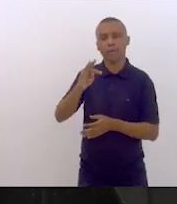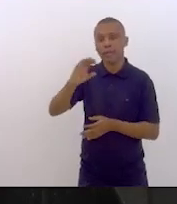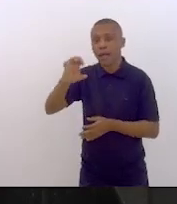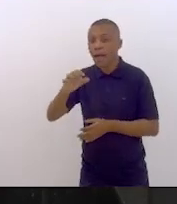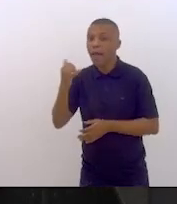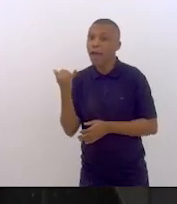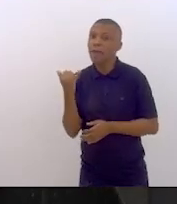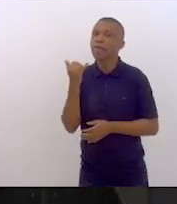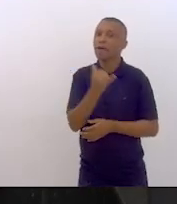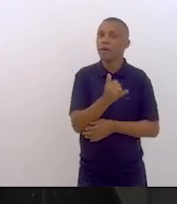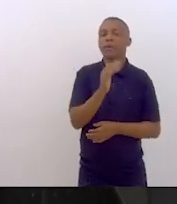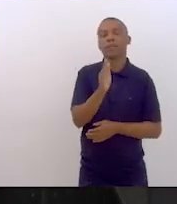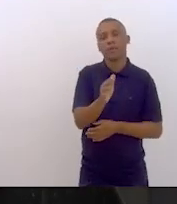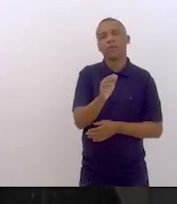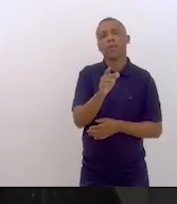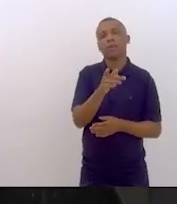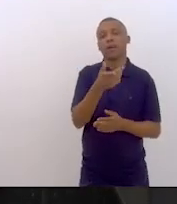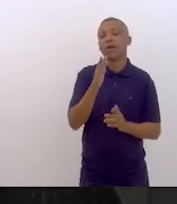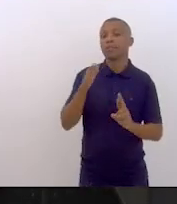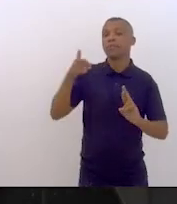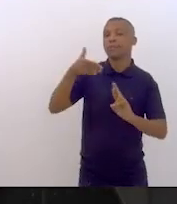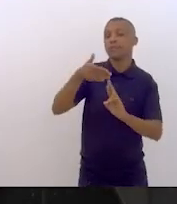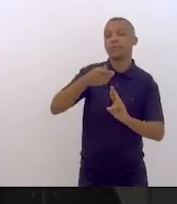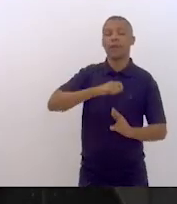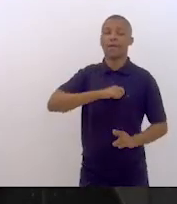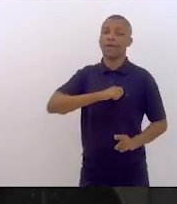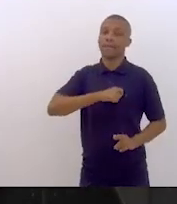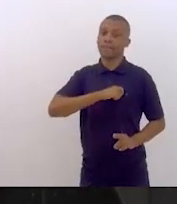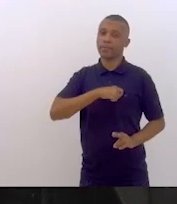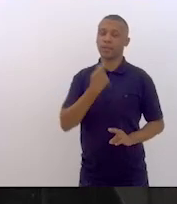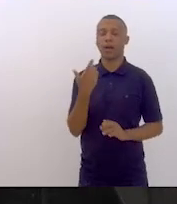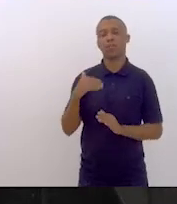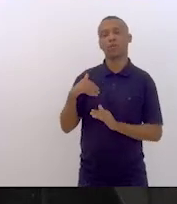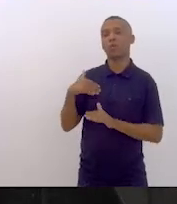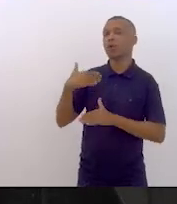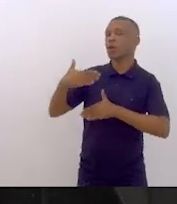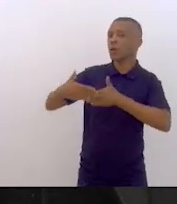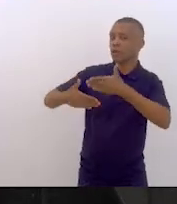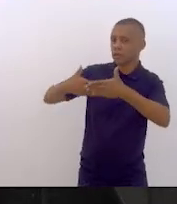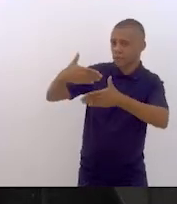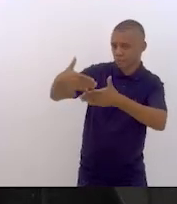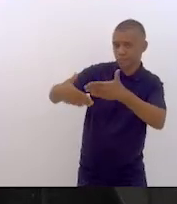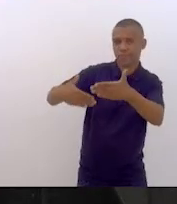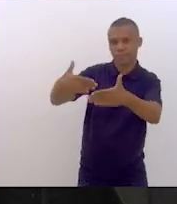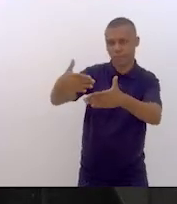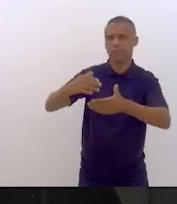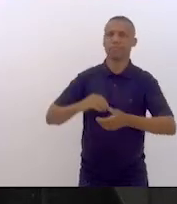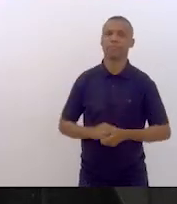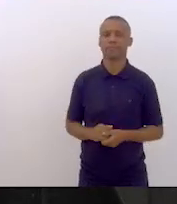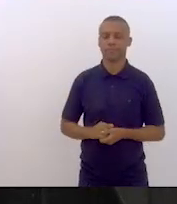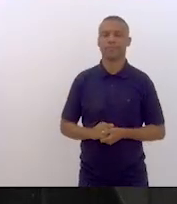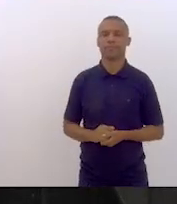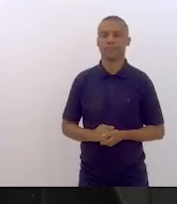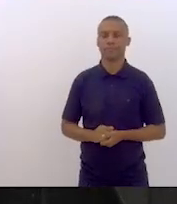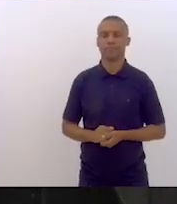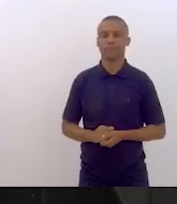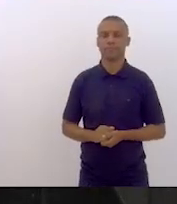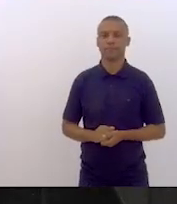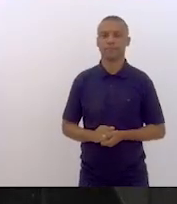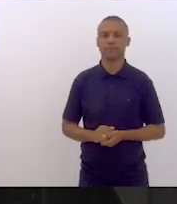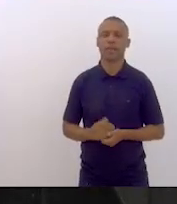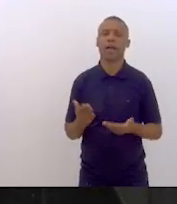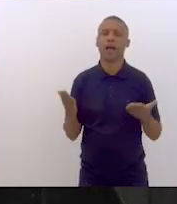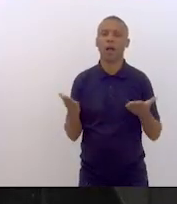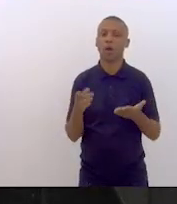que as referidas auditorias estão em pleno andamento vamos